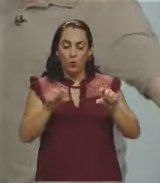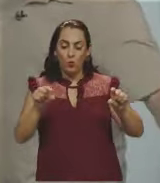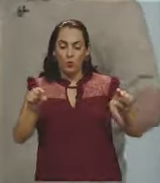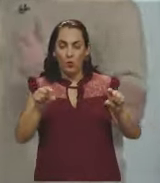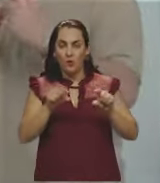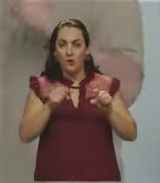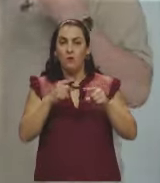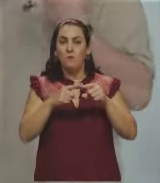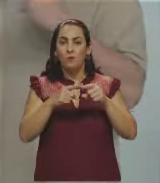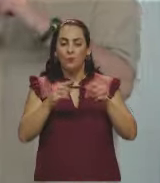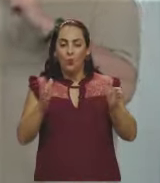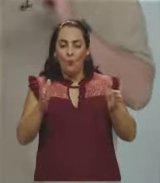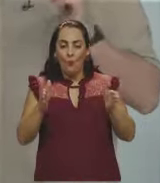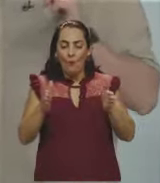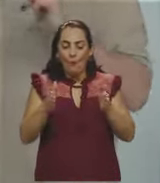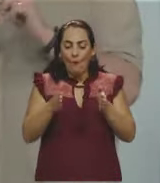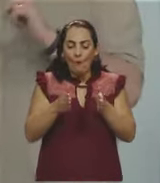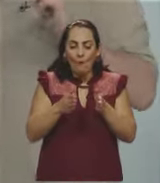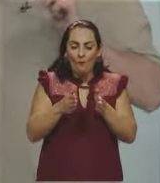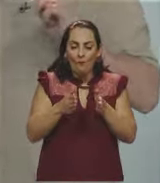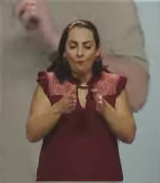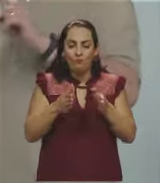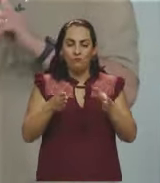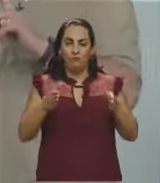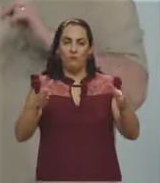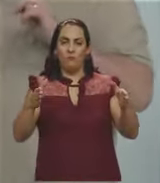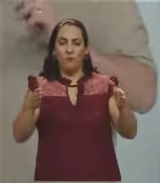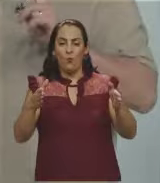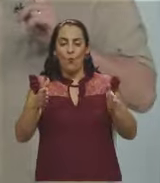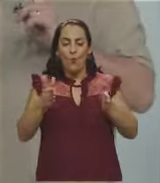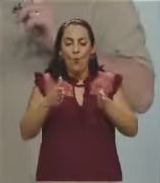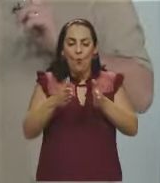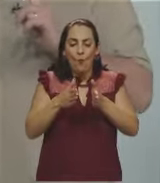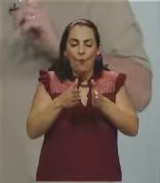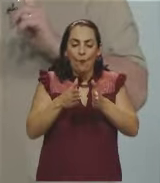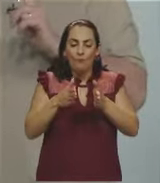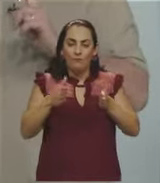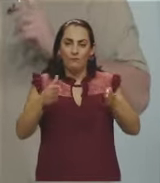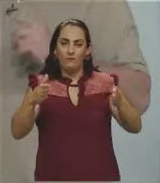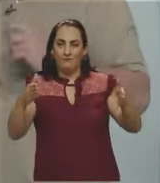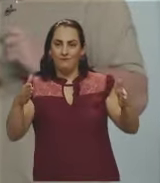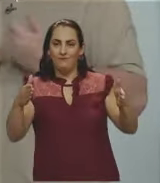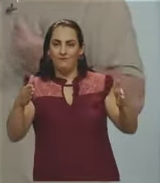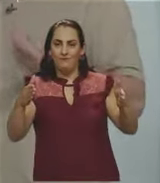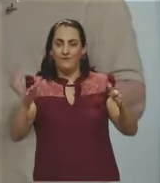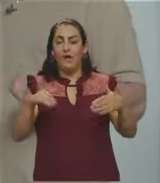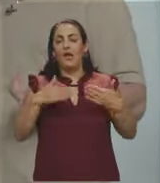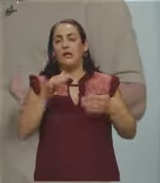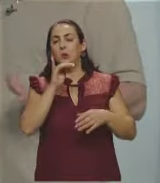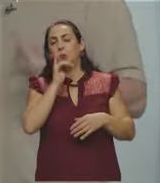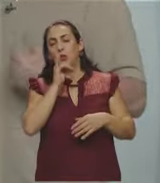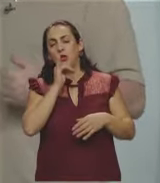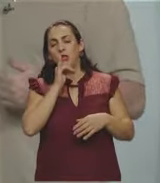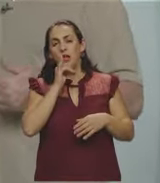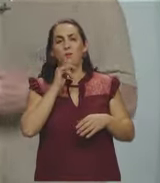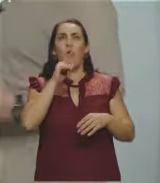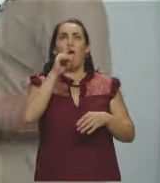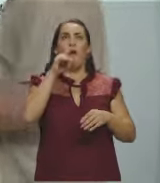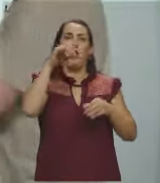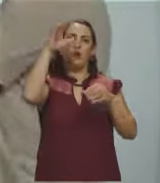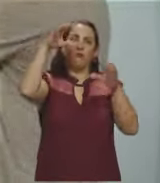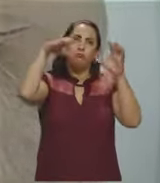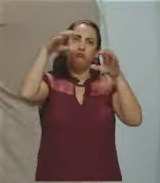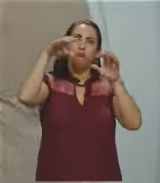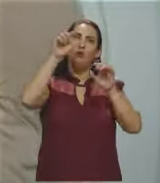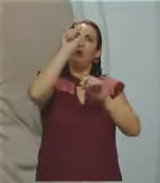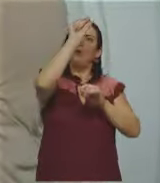comprimento, eu estou aumentando ou diminuindo essa resistência. Ou seja, quando eu coloco lá no meu chuveiro a posição inverno, o que eu estou